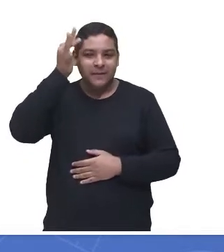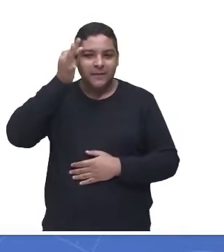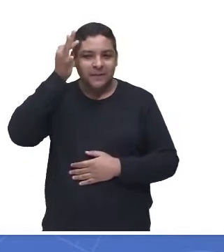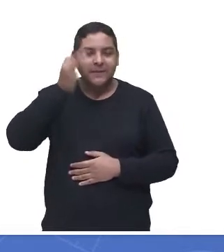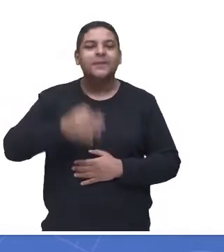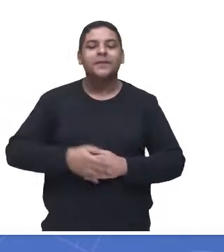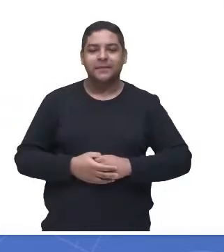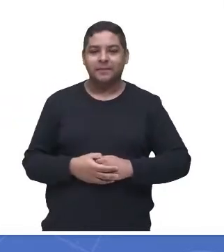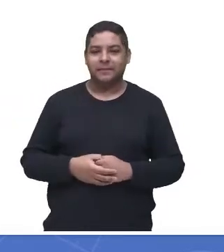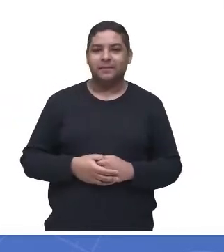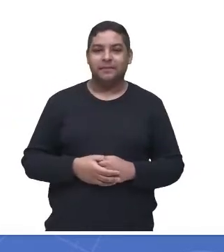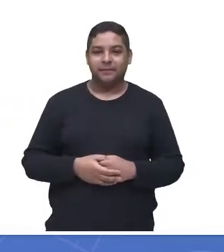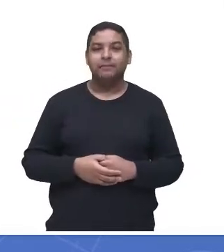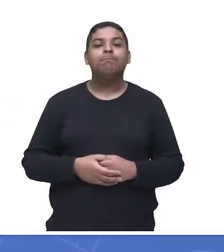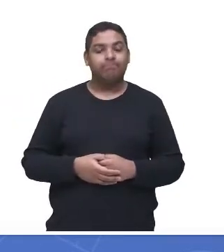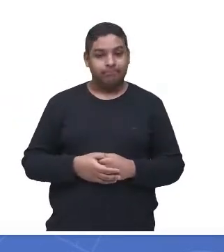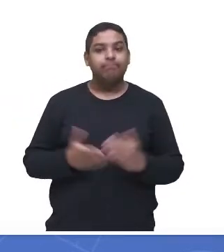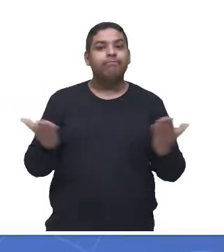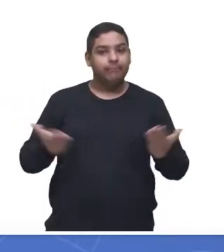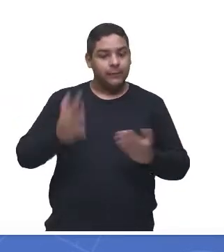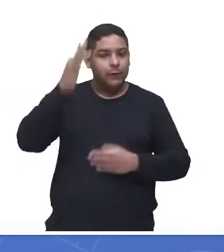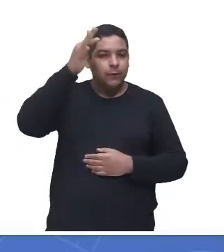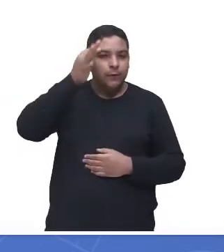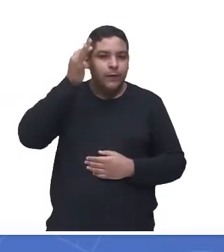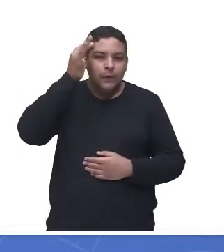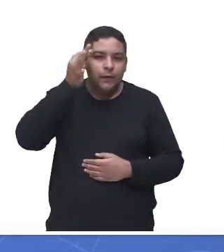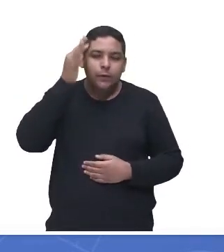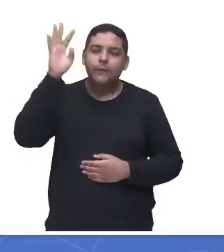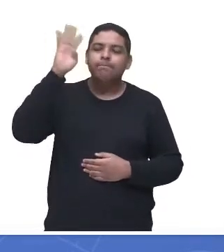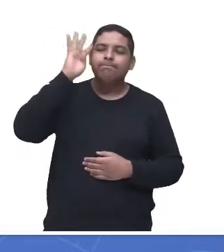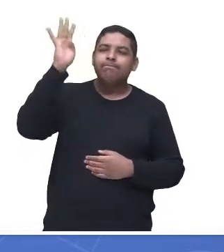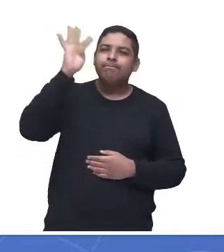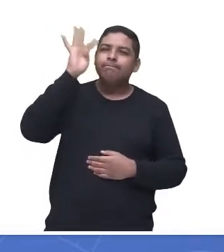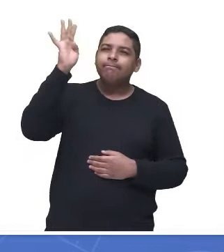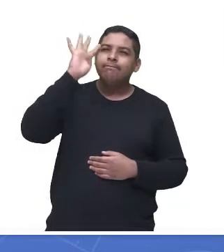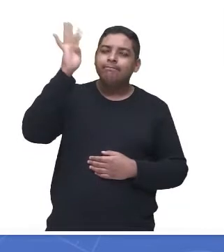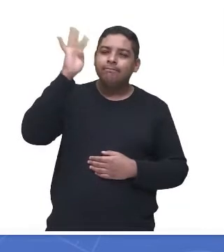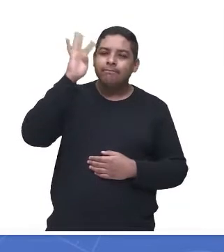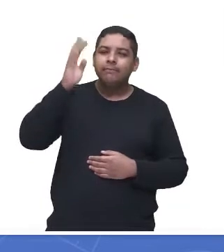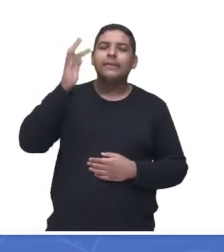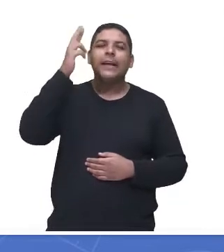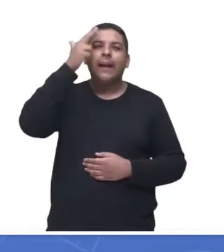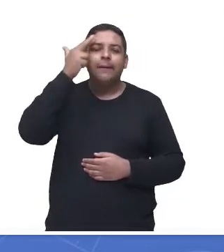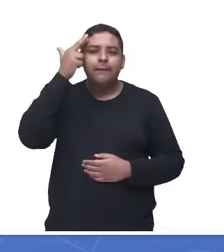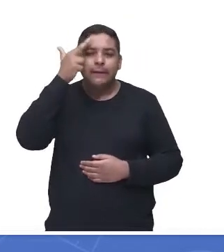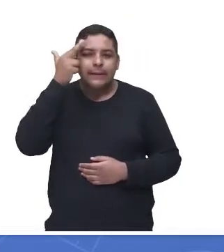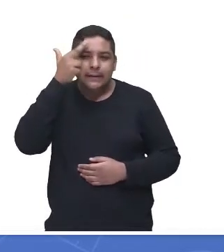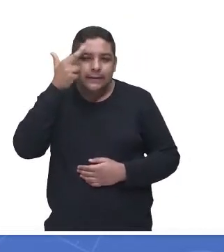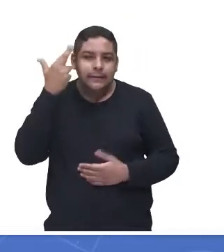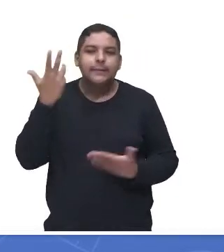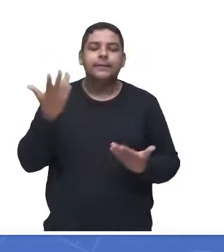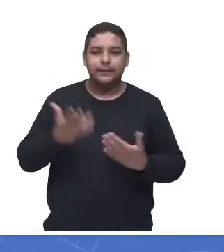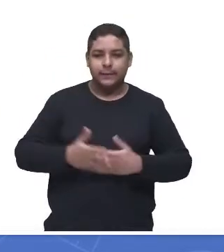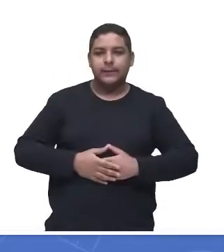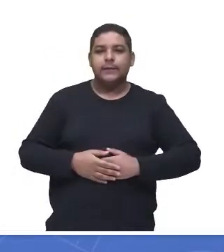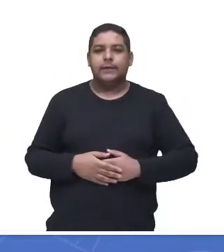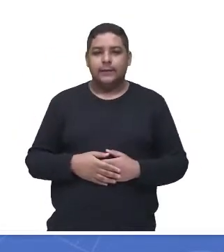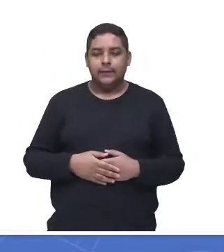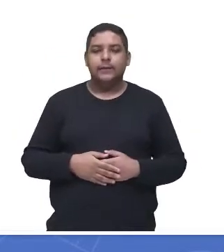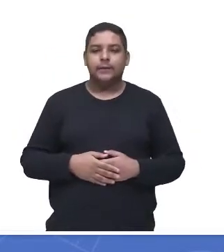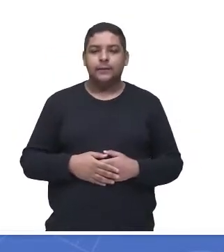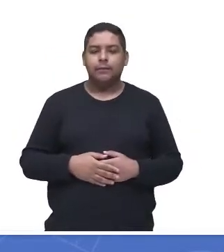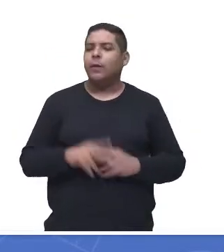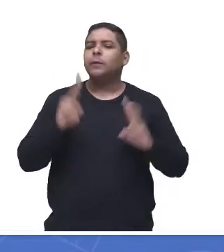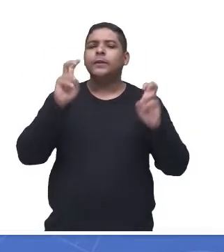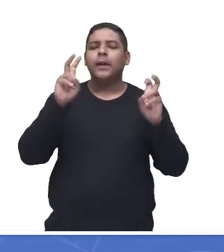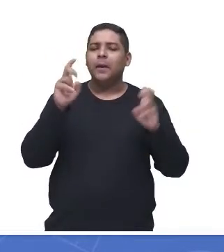Então, hoje, mais uma aula de filosofia, né? Vamos pensar um pouco aqui, refletir num assunto interessante, né? Vamos ver, então, qual é o tema da nossa